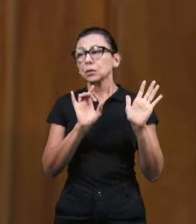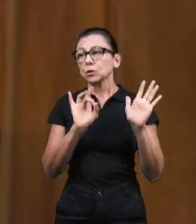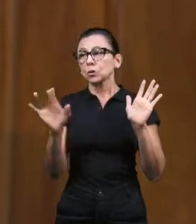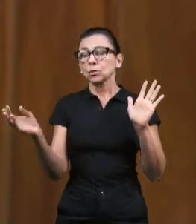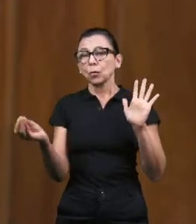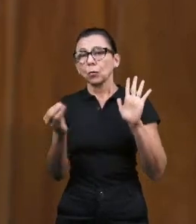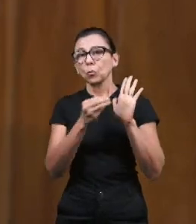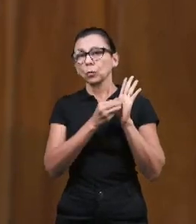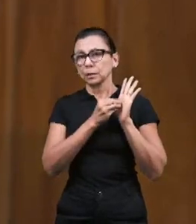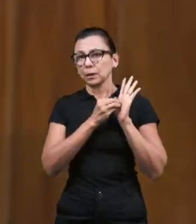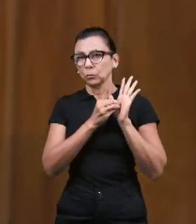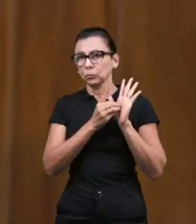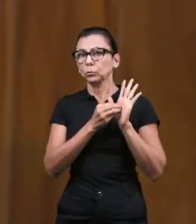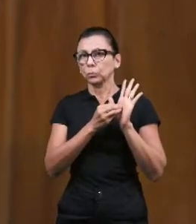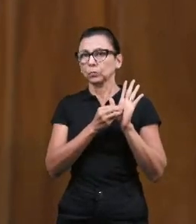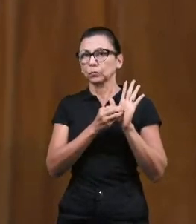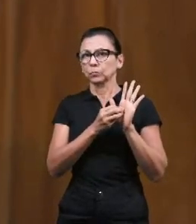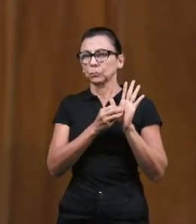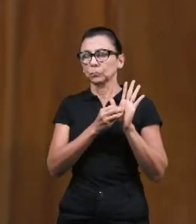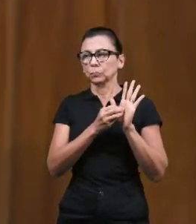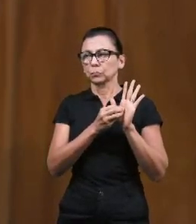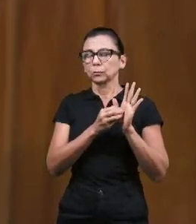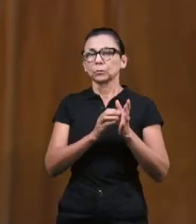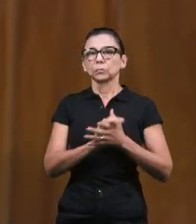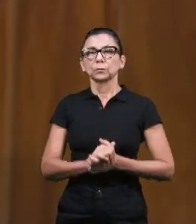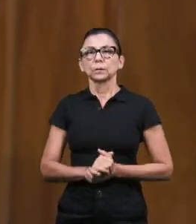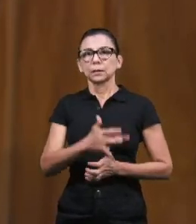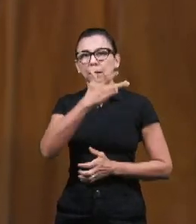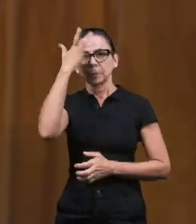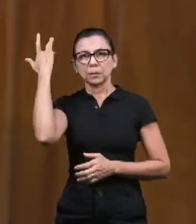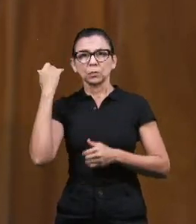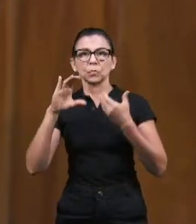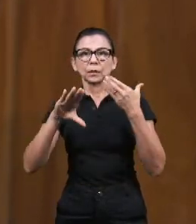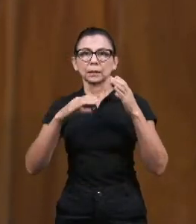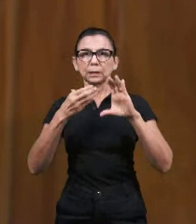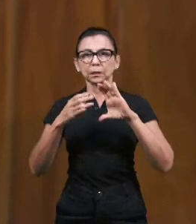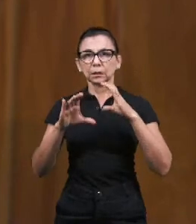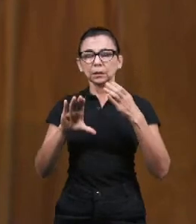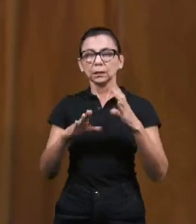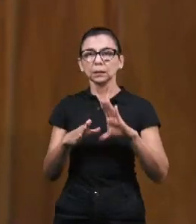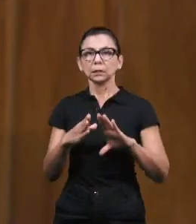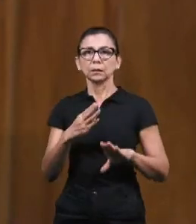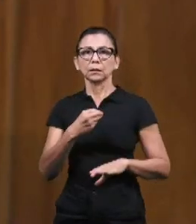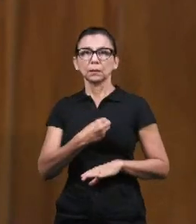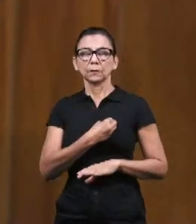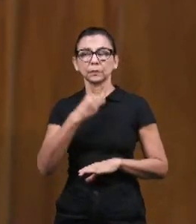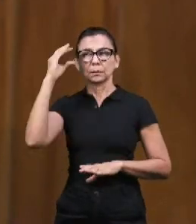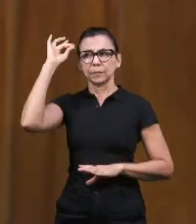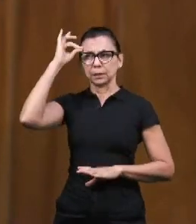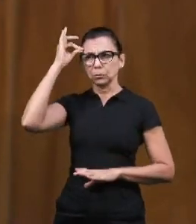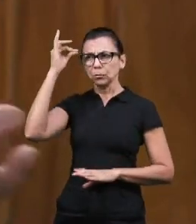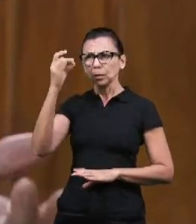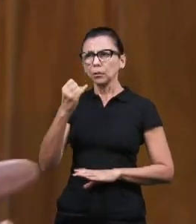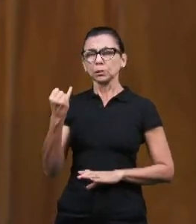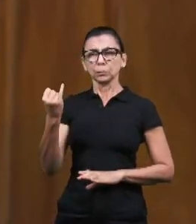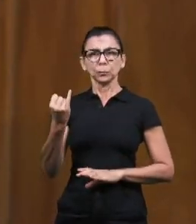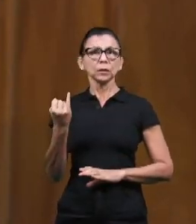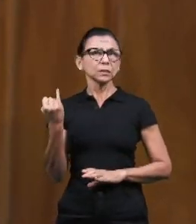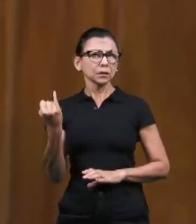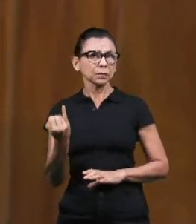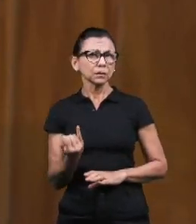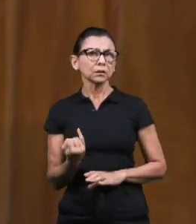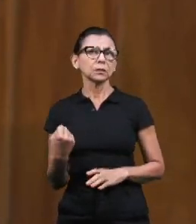da vida de quem canta, como também a apresentação de algo que para as pessoas lá de fora seja algo, vamos dizer assim, apresentável,